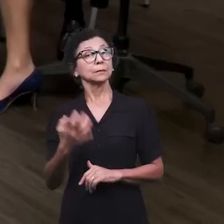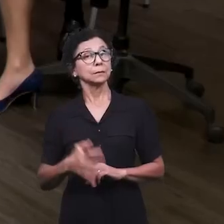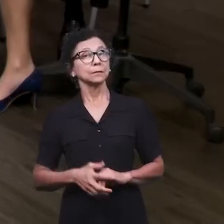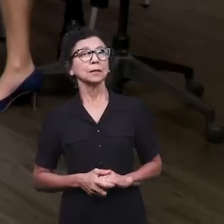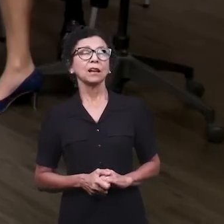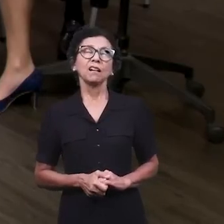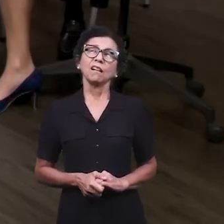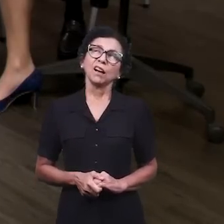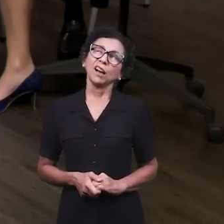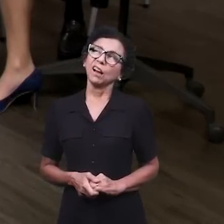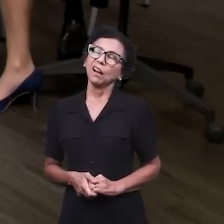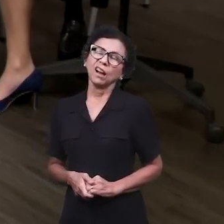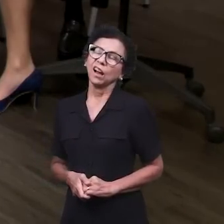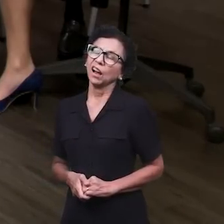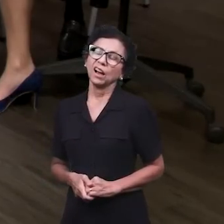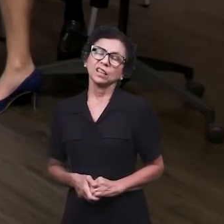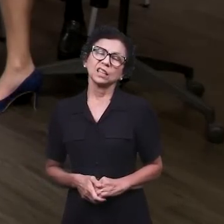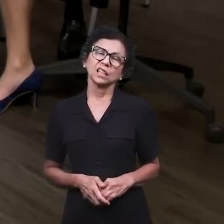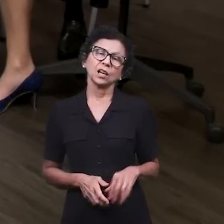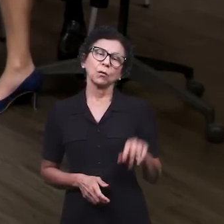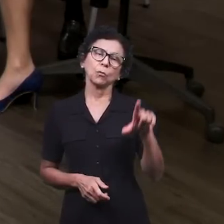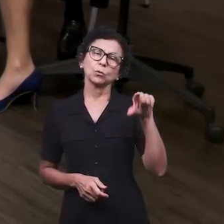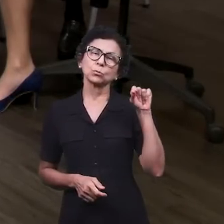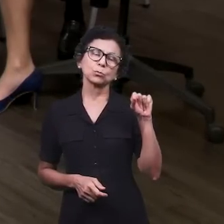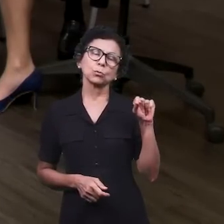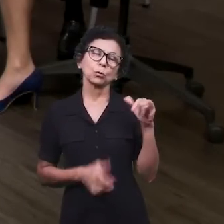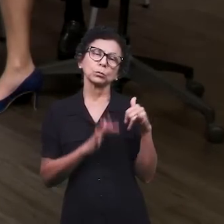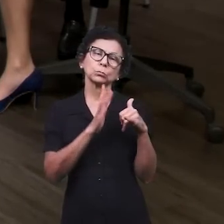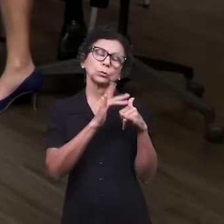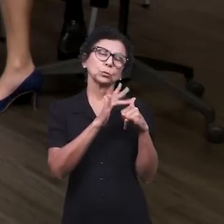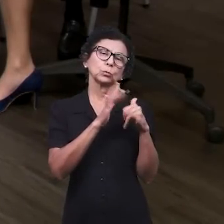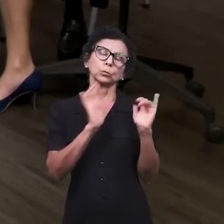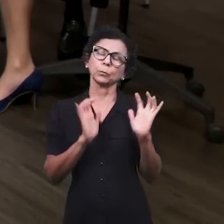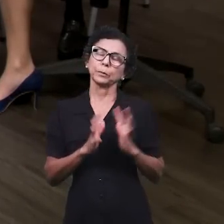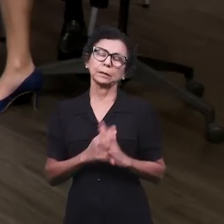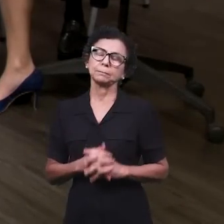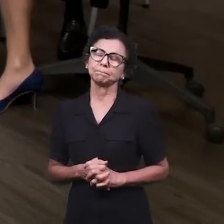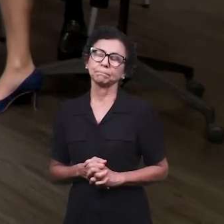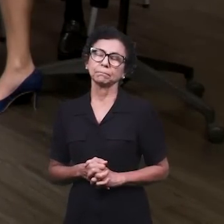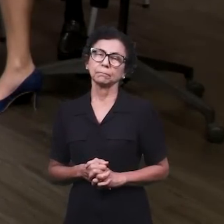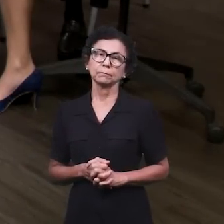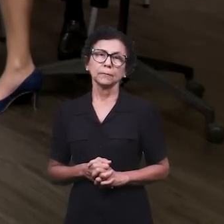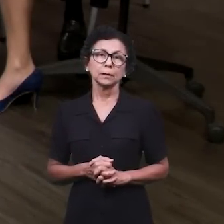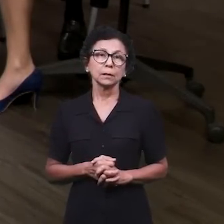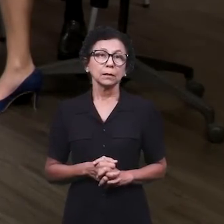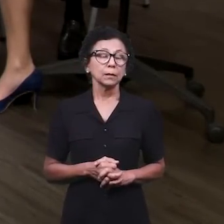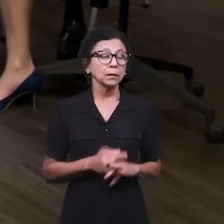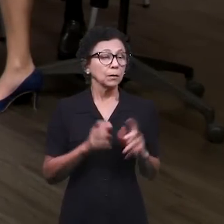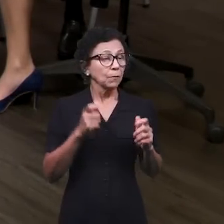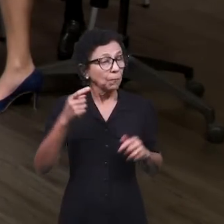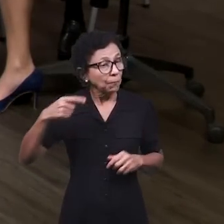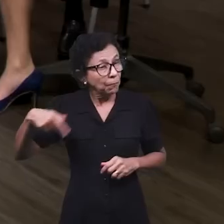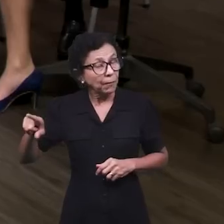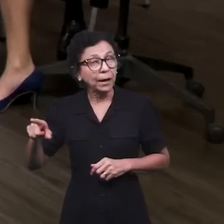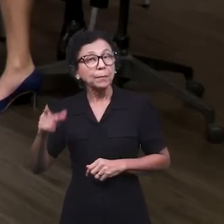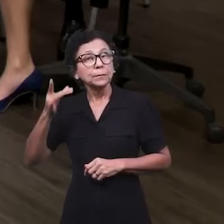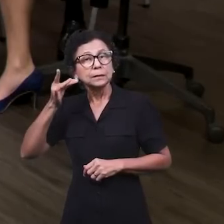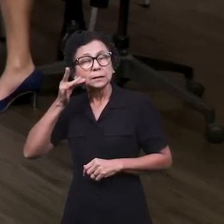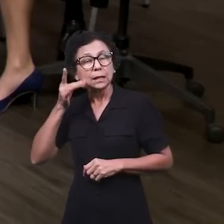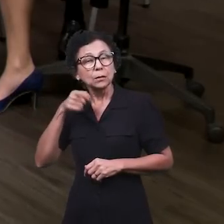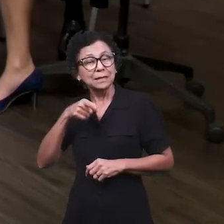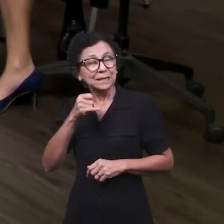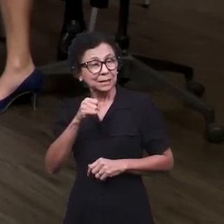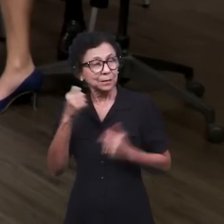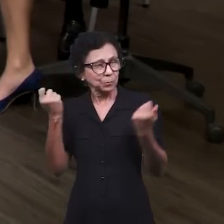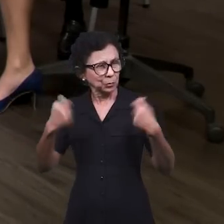importante, entendeu? Eu prefiro assistir o culto em casa, não. Se você tem condição de ir à igreja, vá, participa,